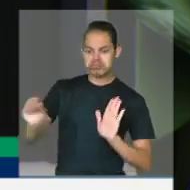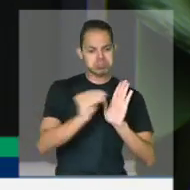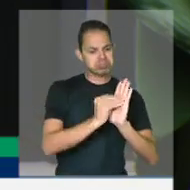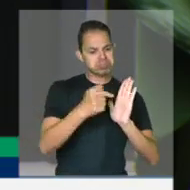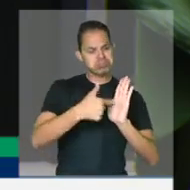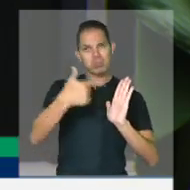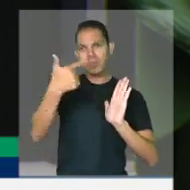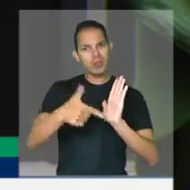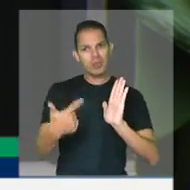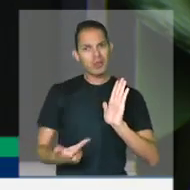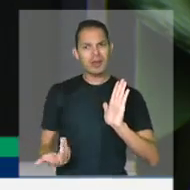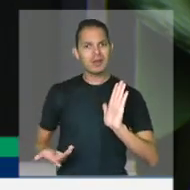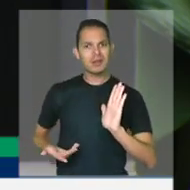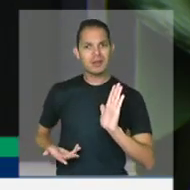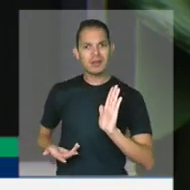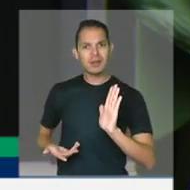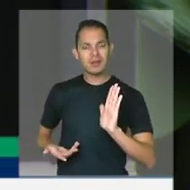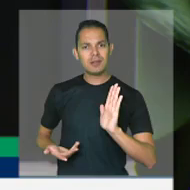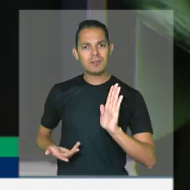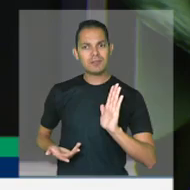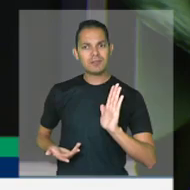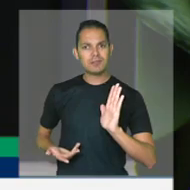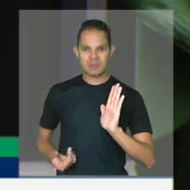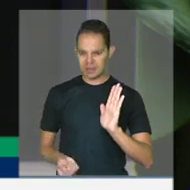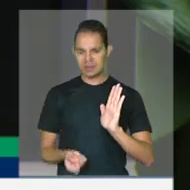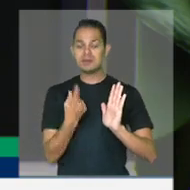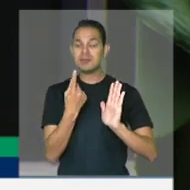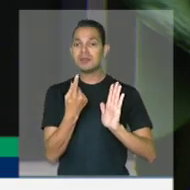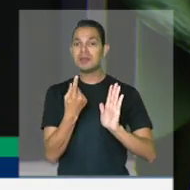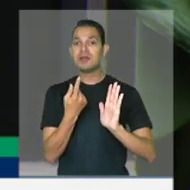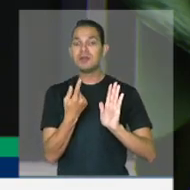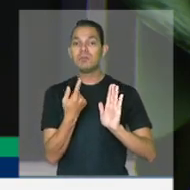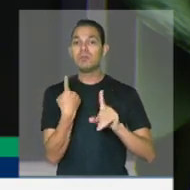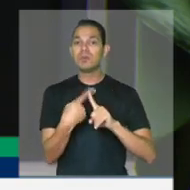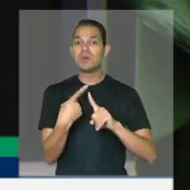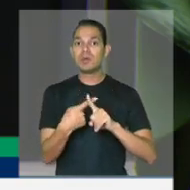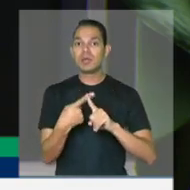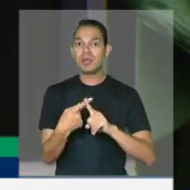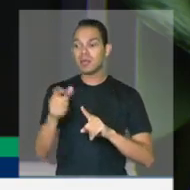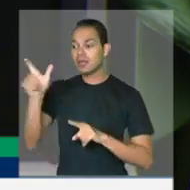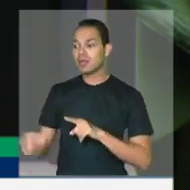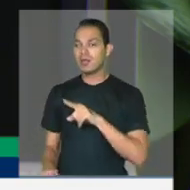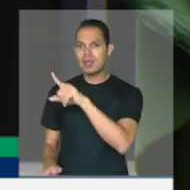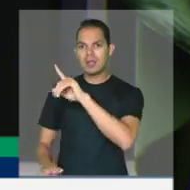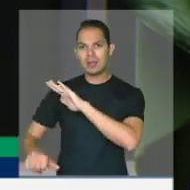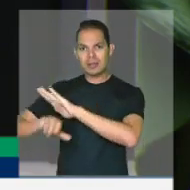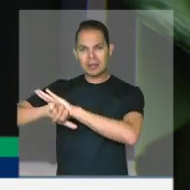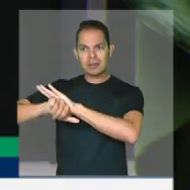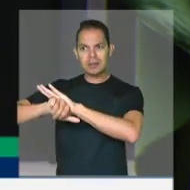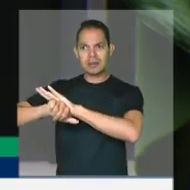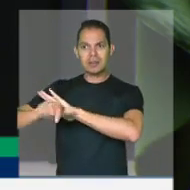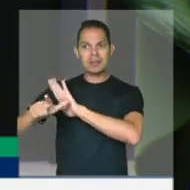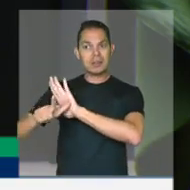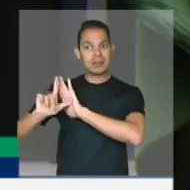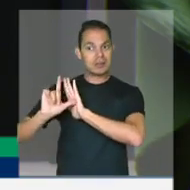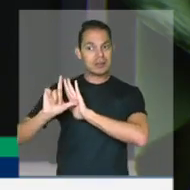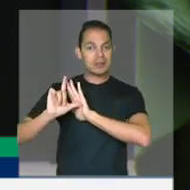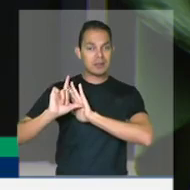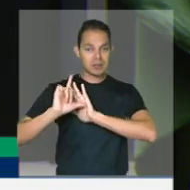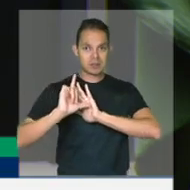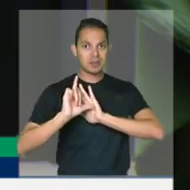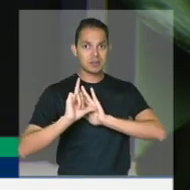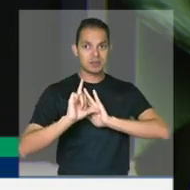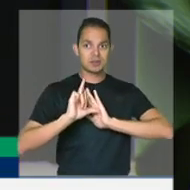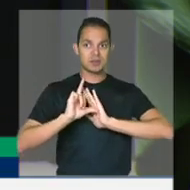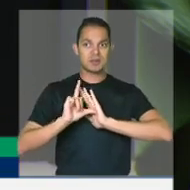de prioridades da Polícia Federal. O que causa estranheza é que esse mesmo criminoso, nós já tínhamos ouvido falar dele, não